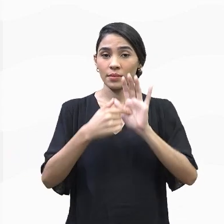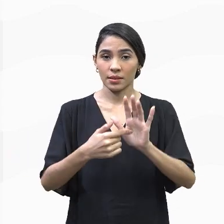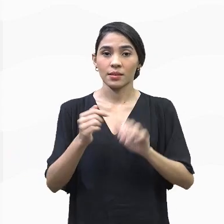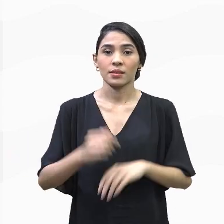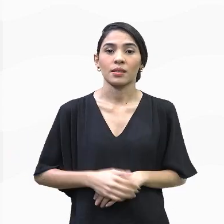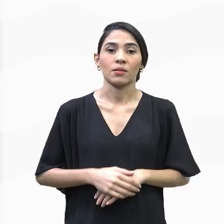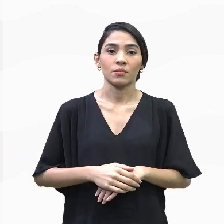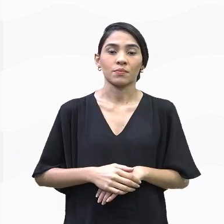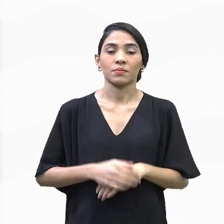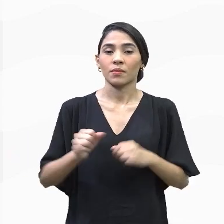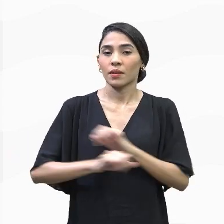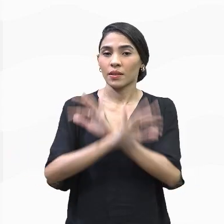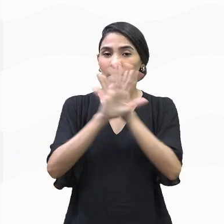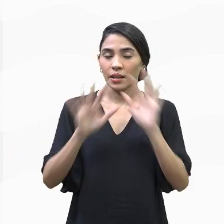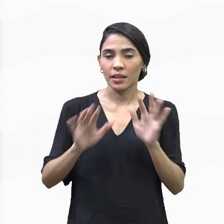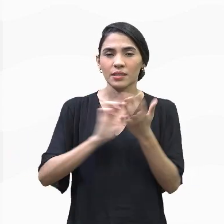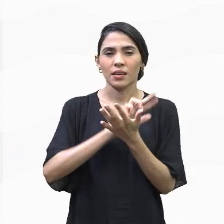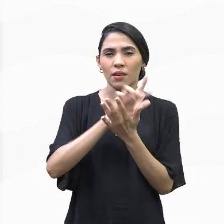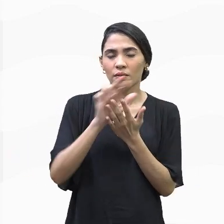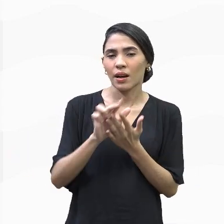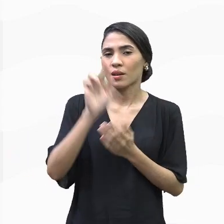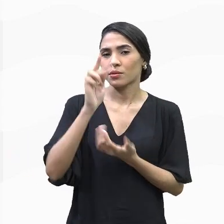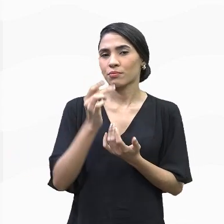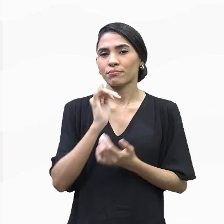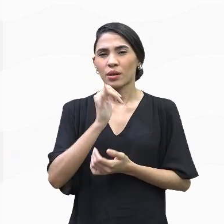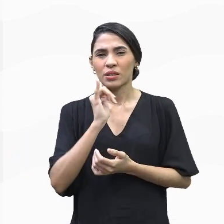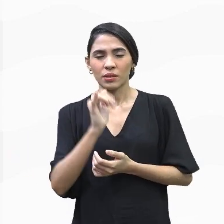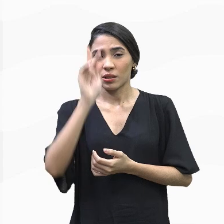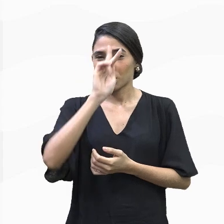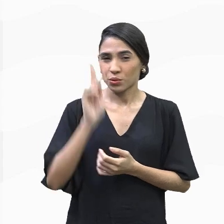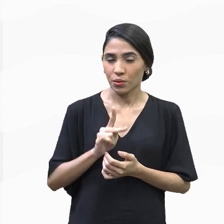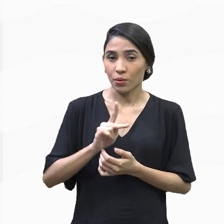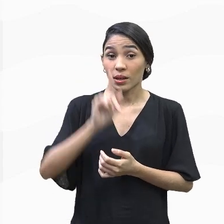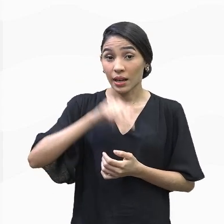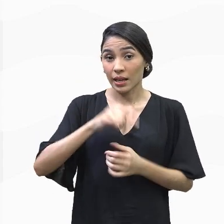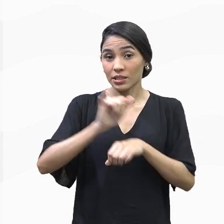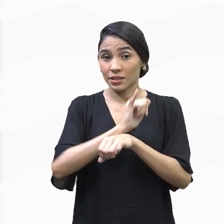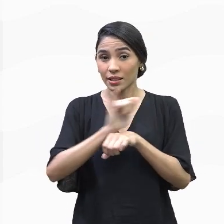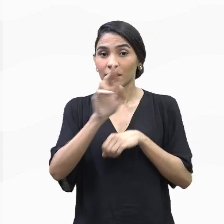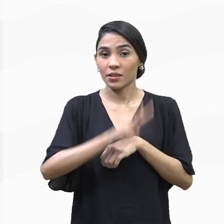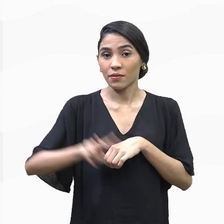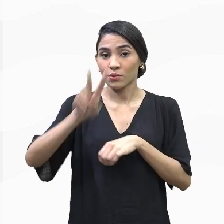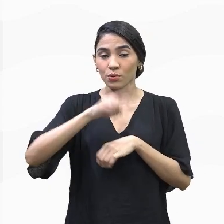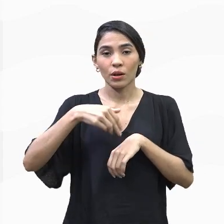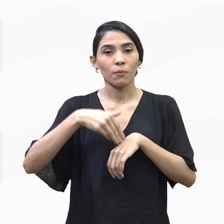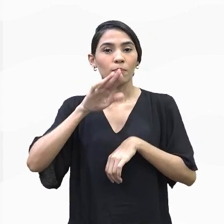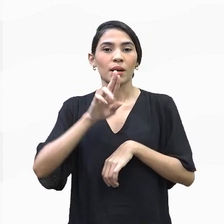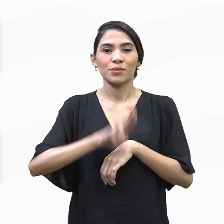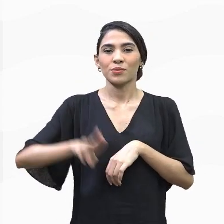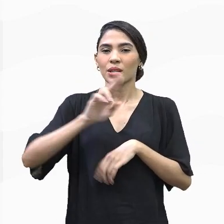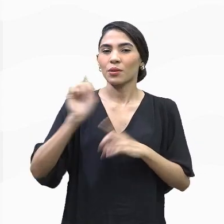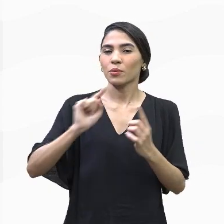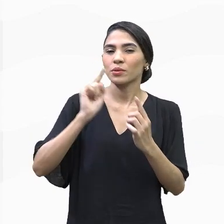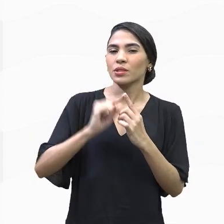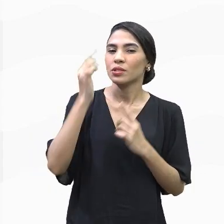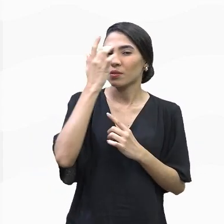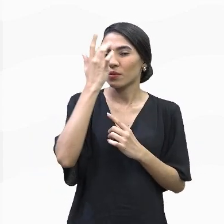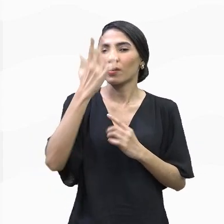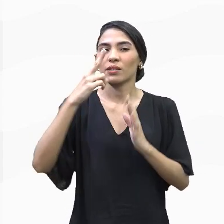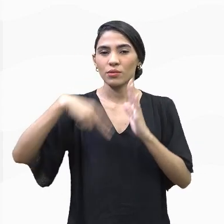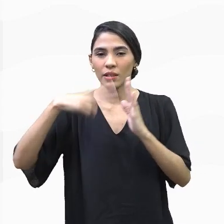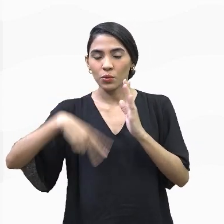apresentação, destaque, clareza, contar uma história. São recursos visuais muito utilizados para facilitar a leitura